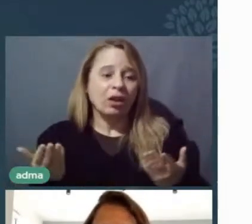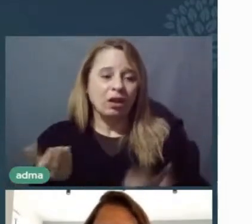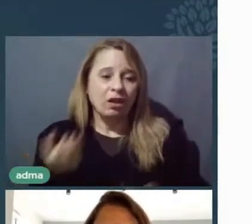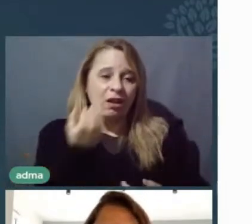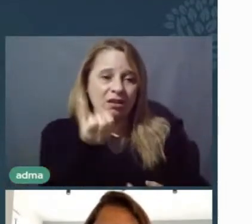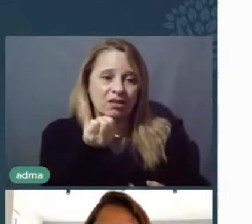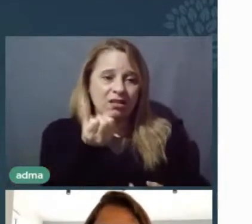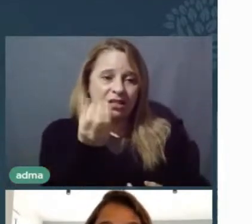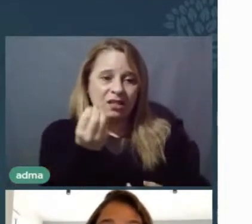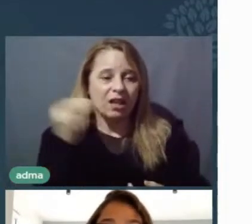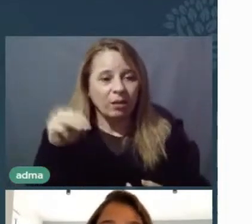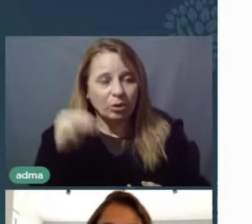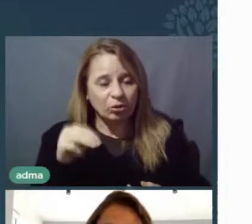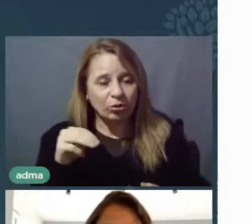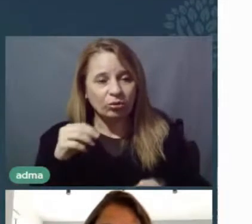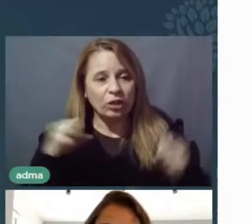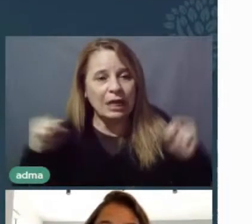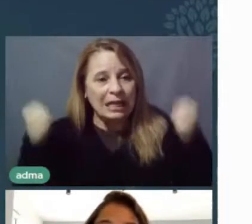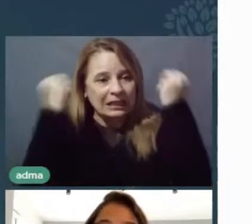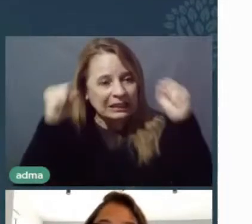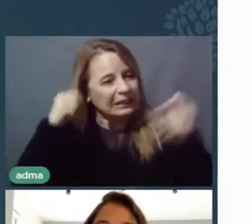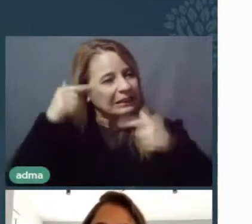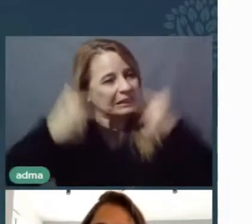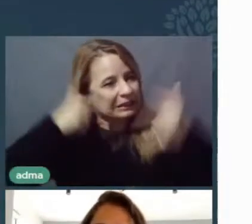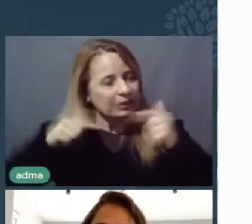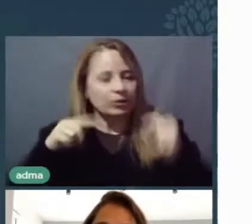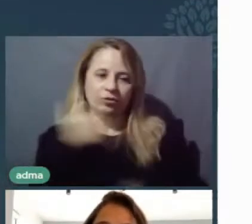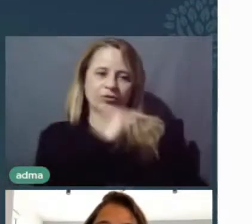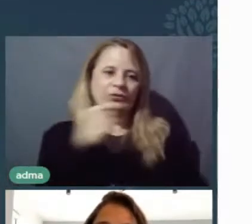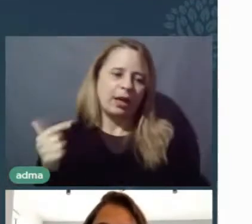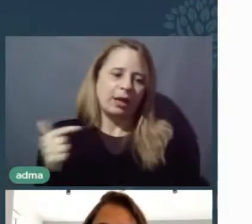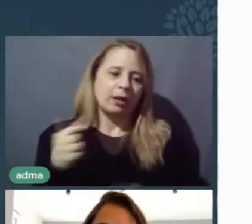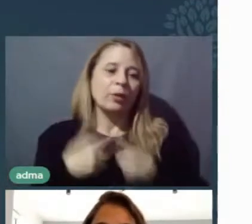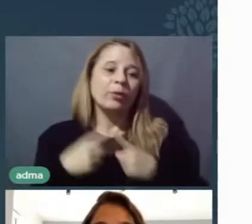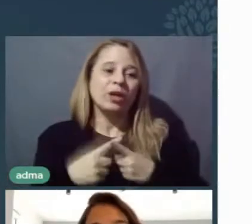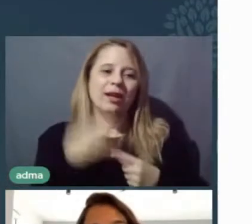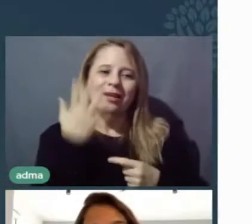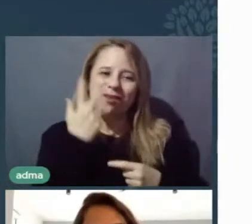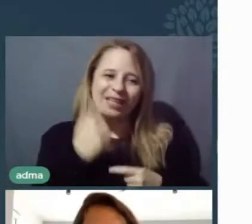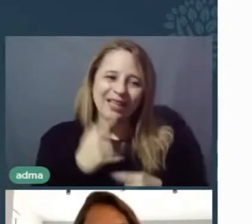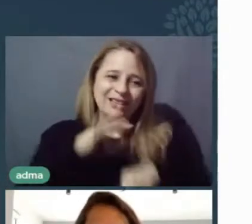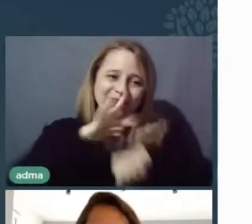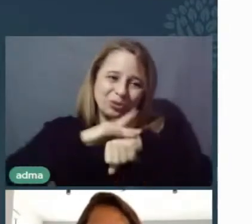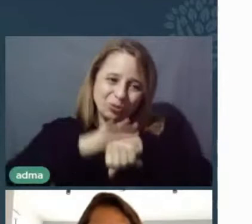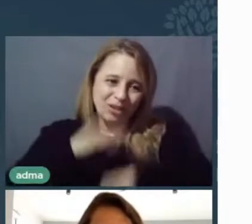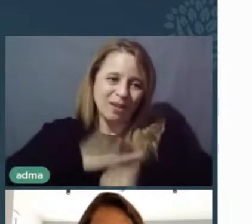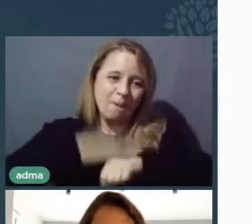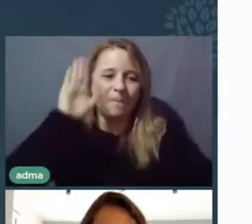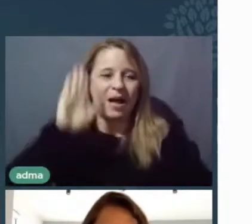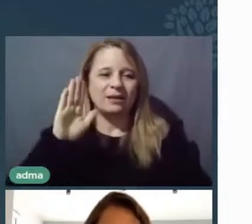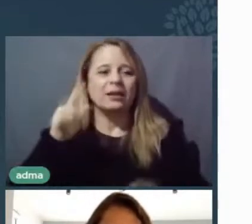minutos diários de atividade física. Isso é muito ruim, porque serão crianças com mais comorbidades e serão adultos com